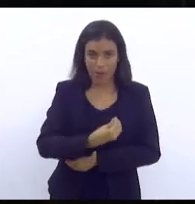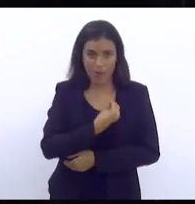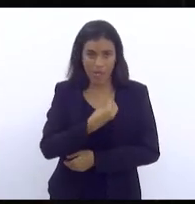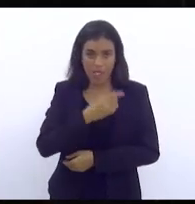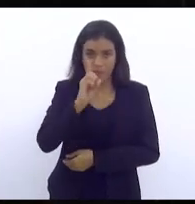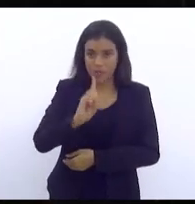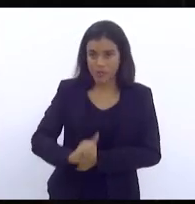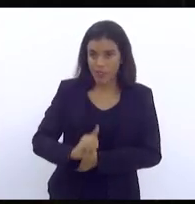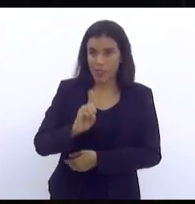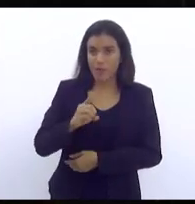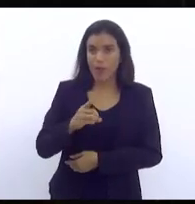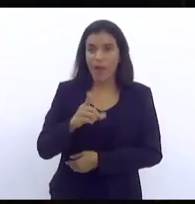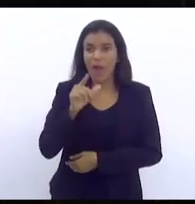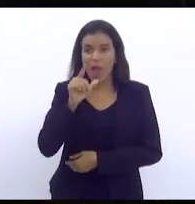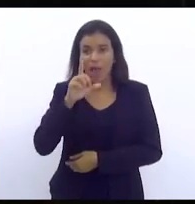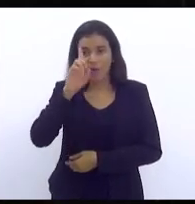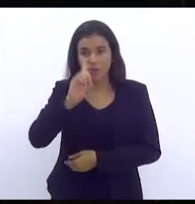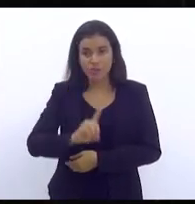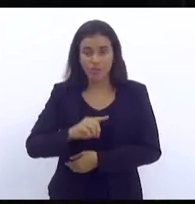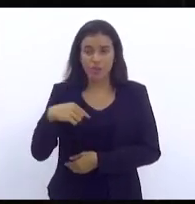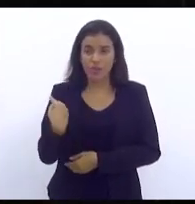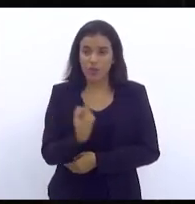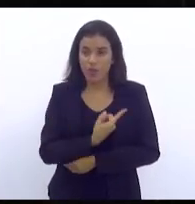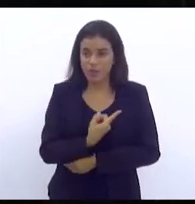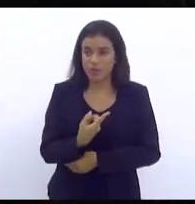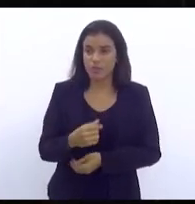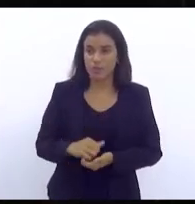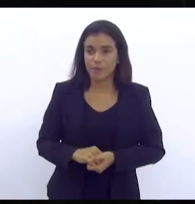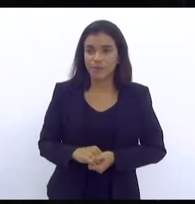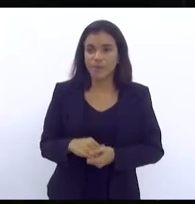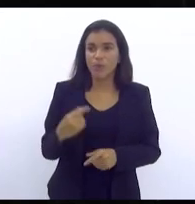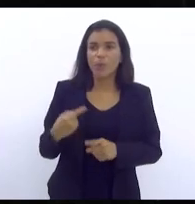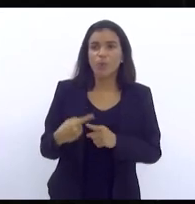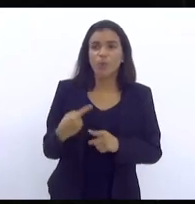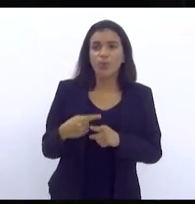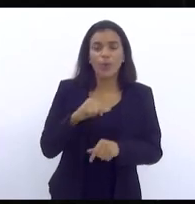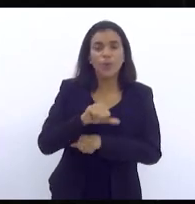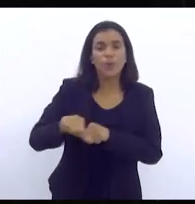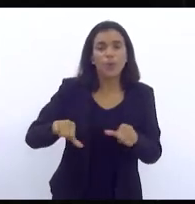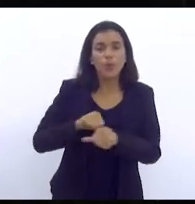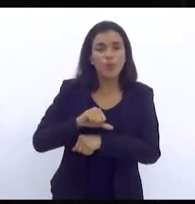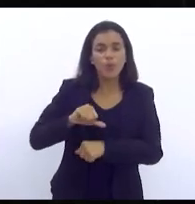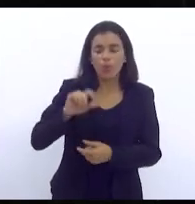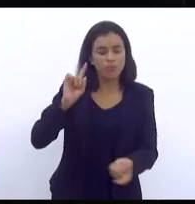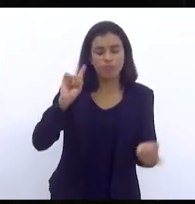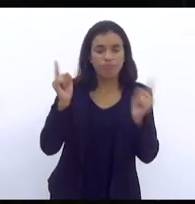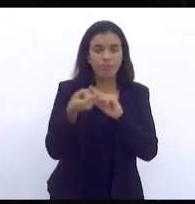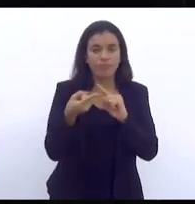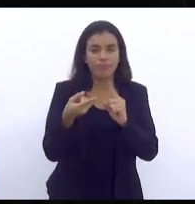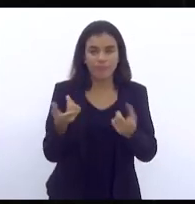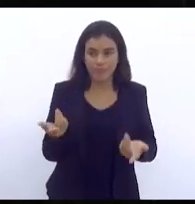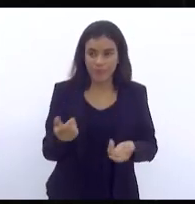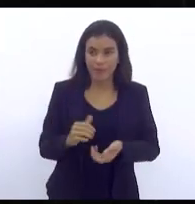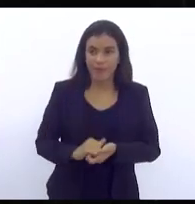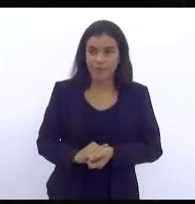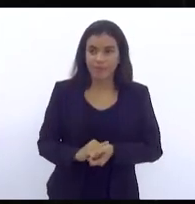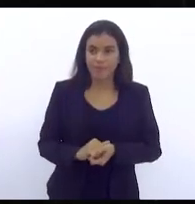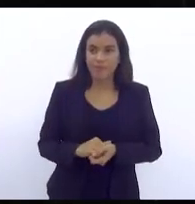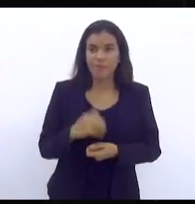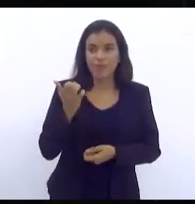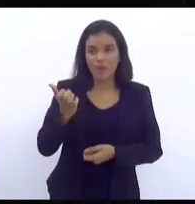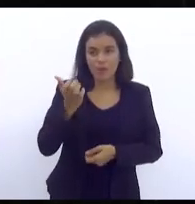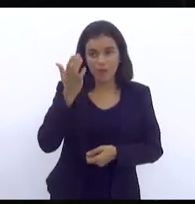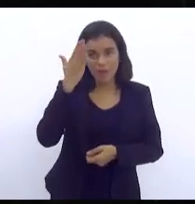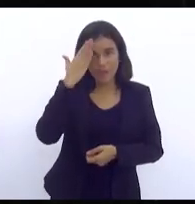água é saúde a água é um direito nosso sempre foi por que que tá Mudou de uma hora para outra então eu só falo isso eu quero